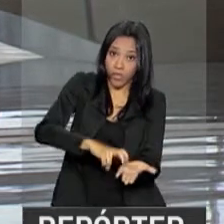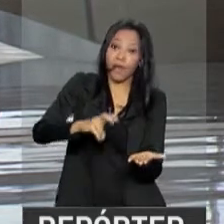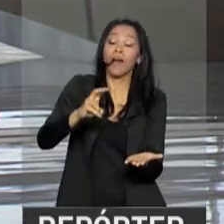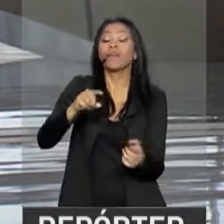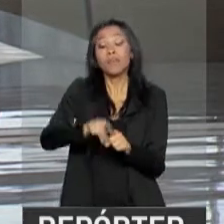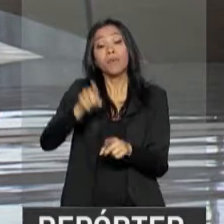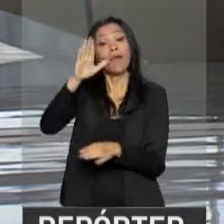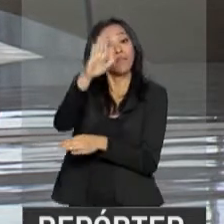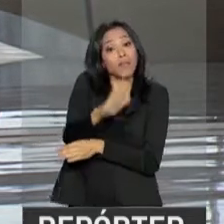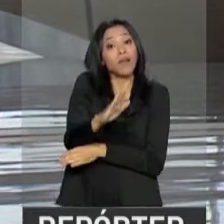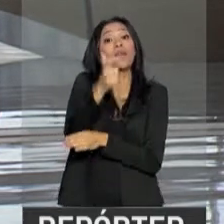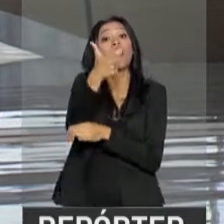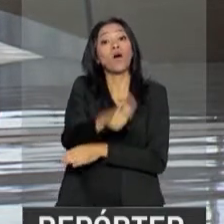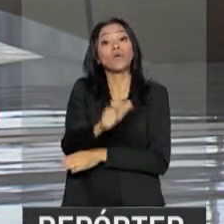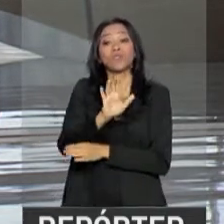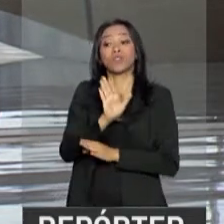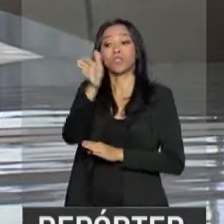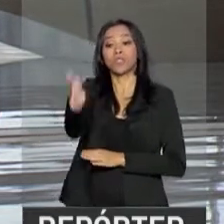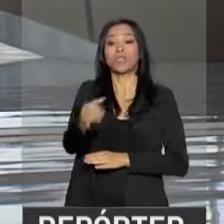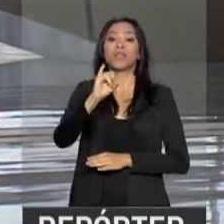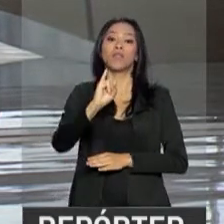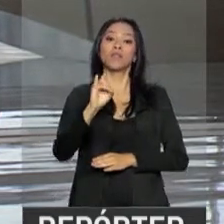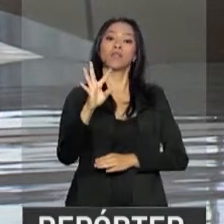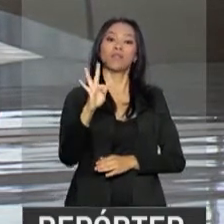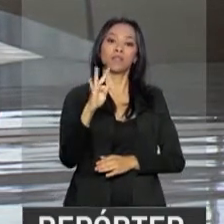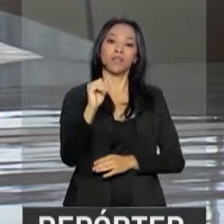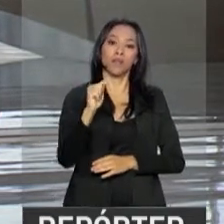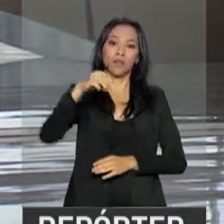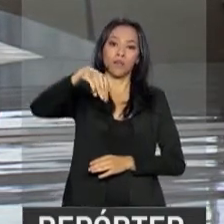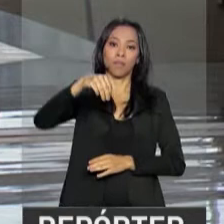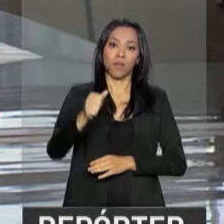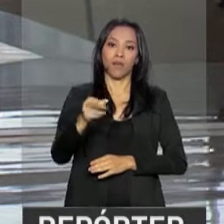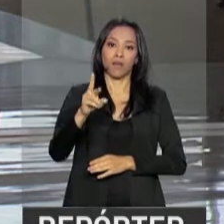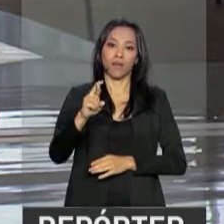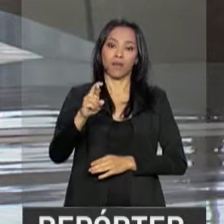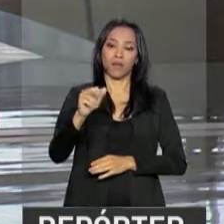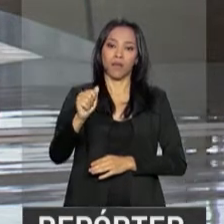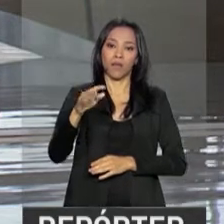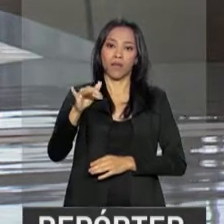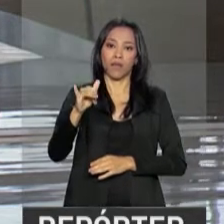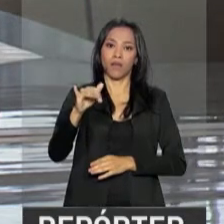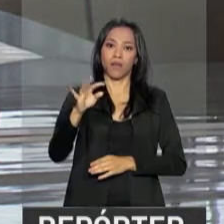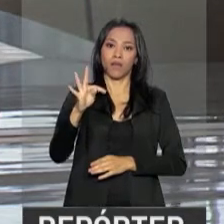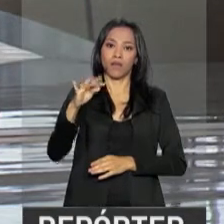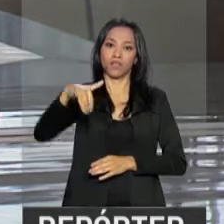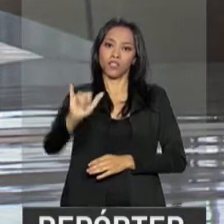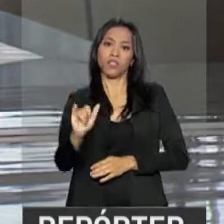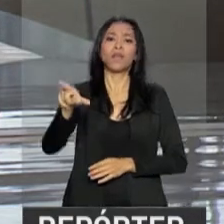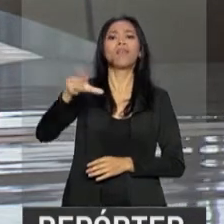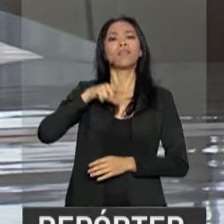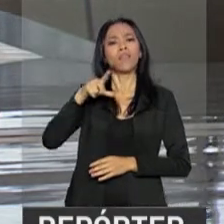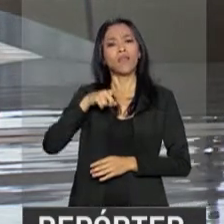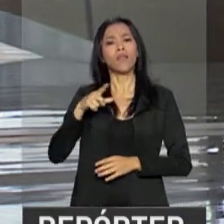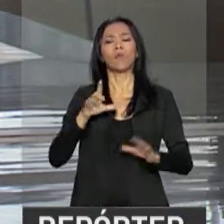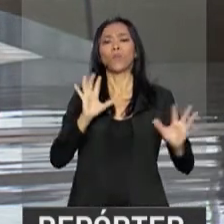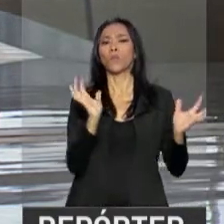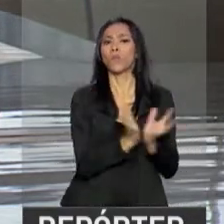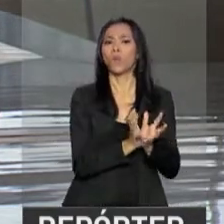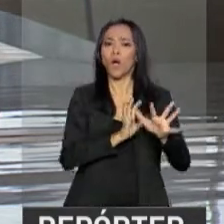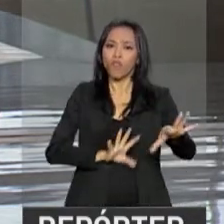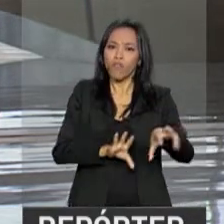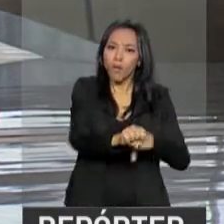no itamaraty às 11 horas ele participa da cerimônia de formatura da turma 2016